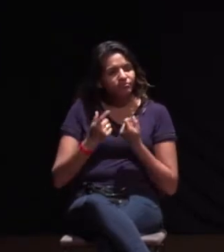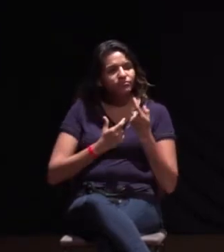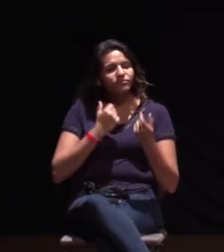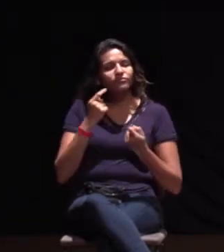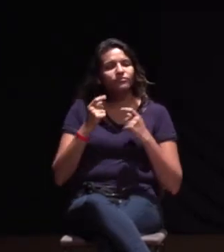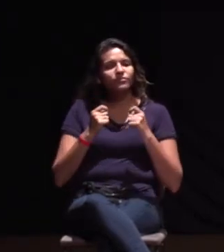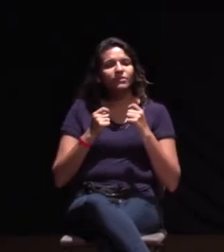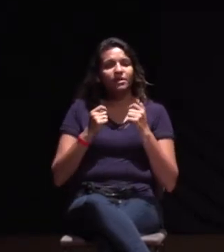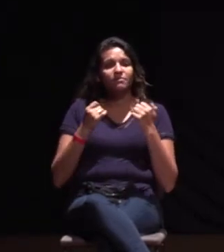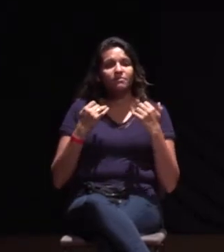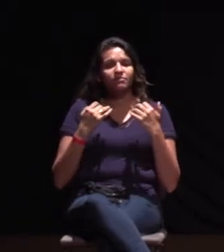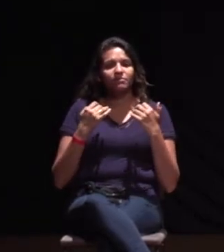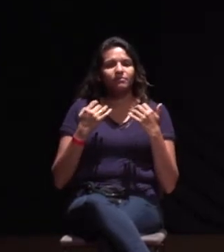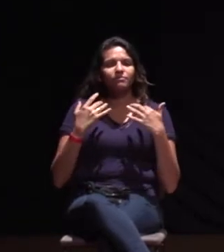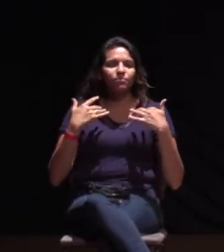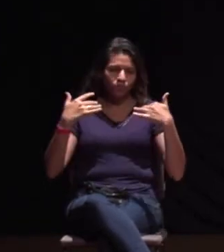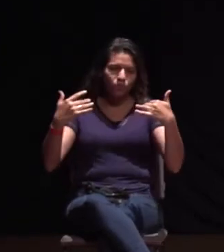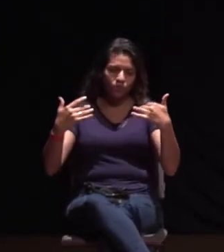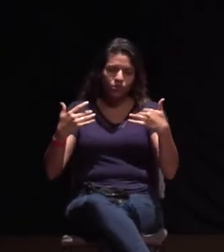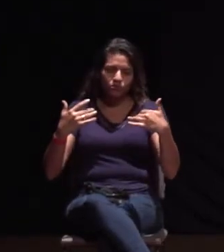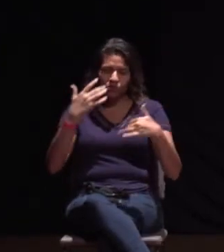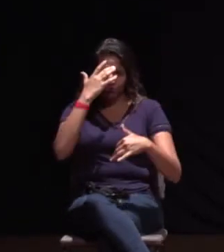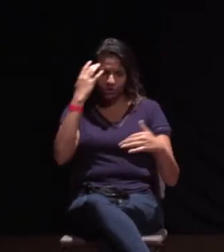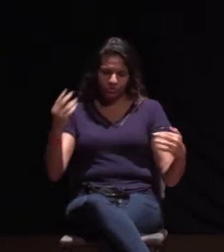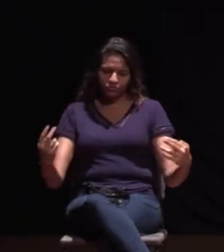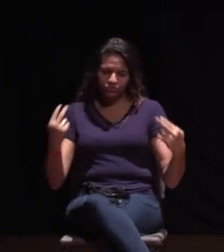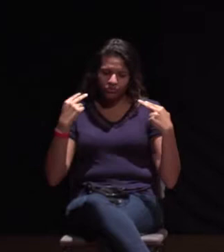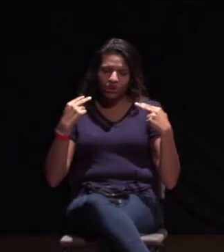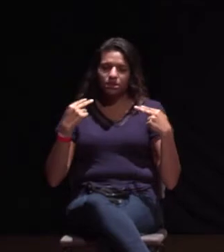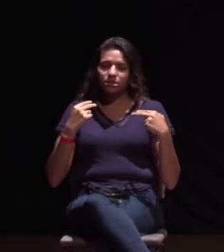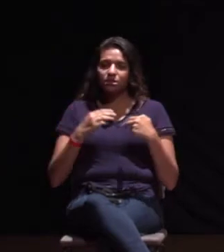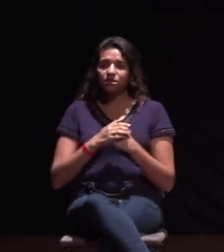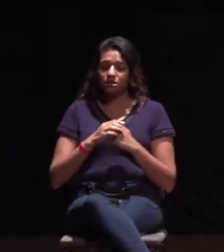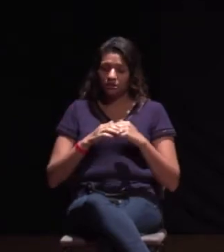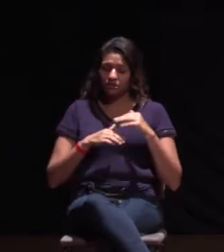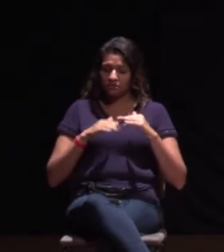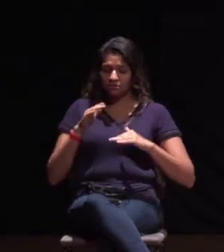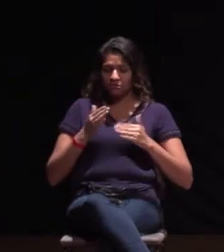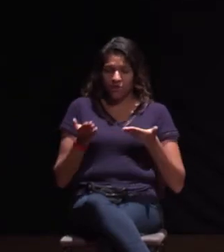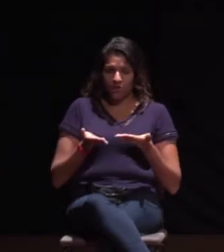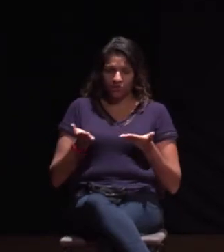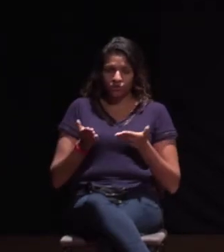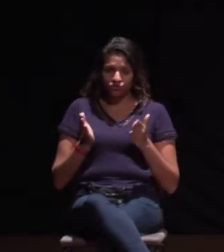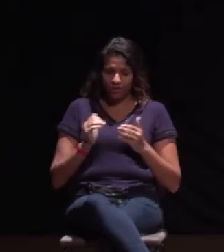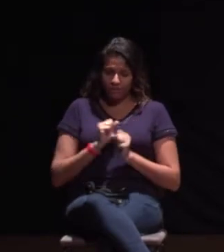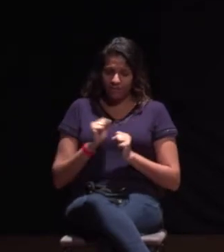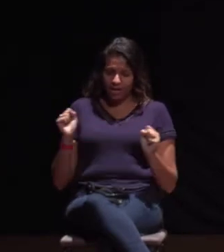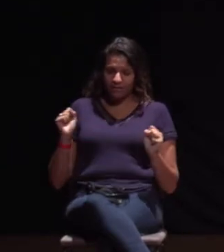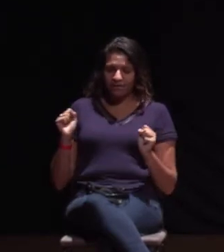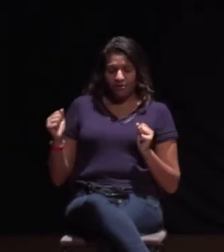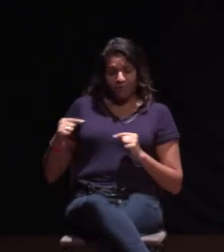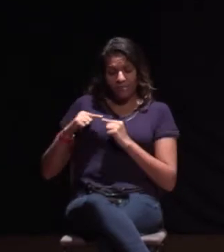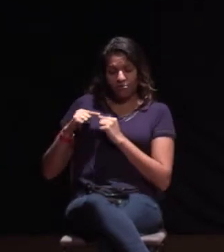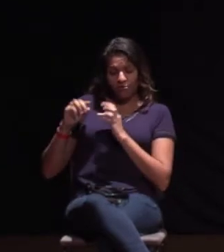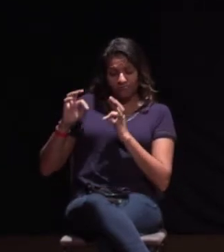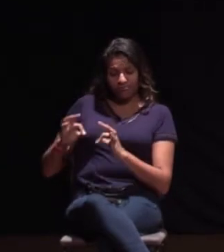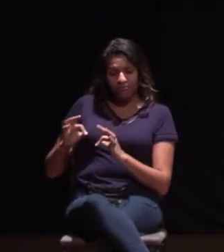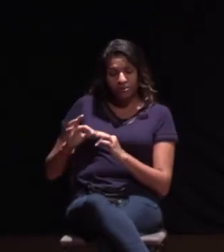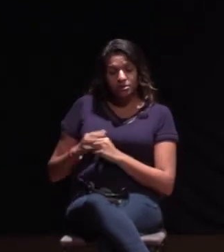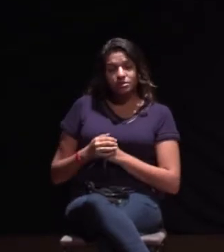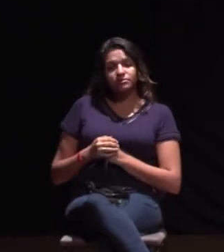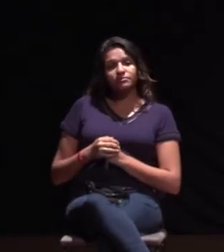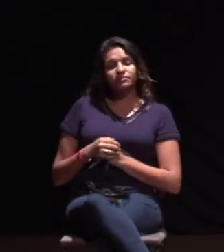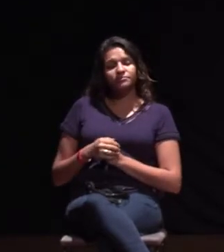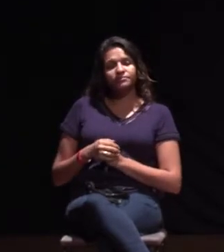público, que tem a ver muito também com a nossa fala de hoje na parte da manhã,